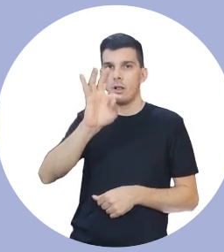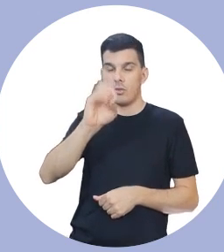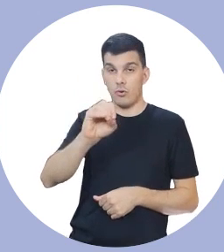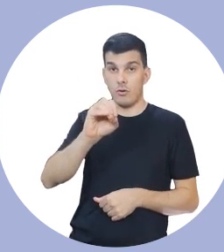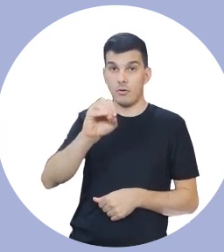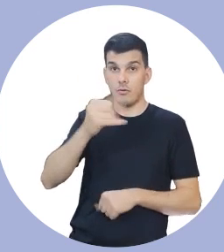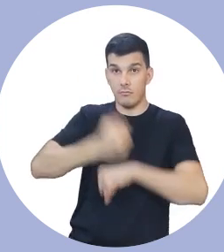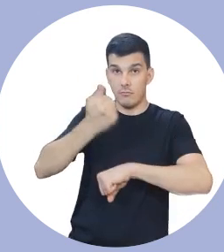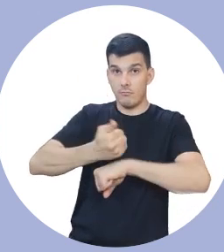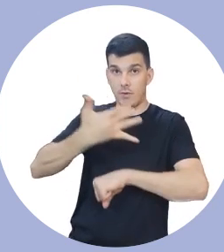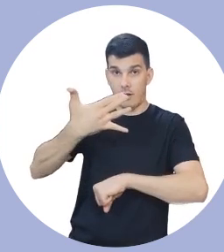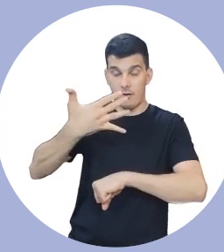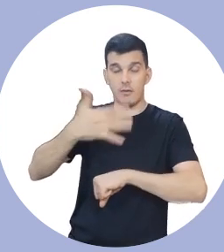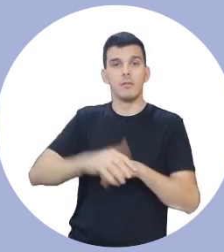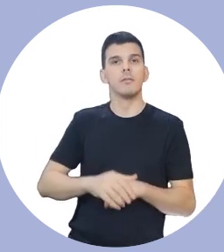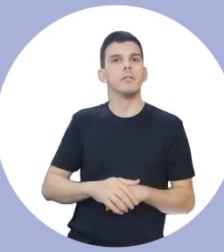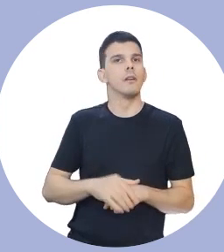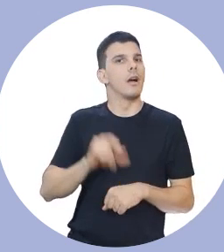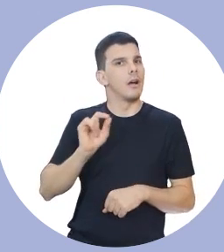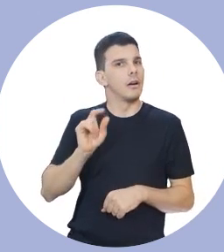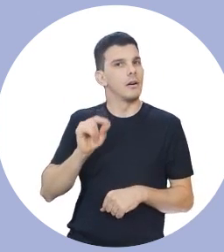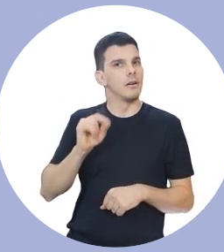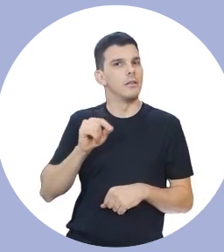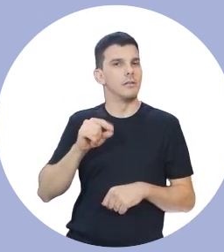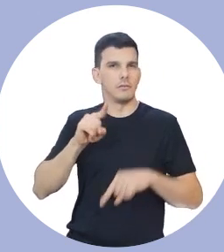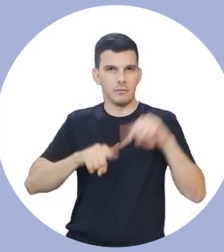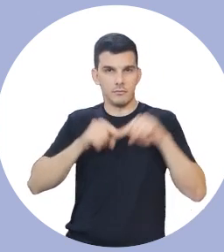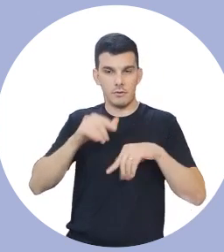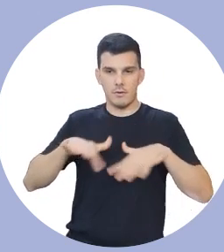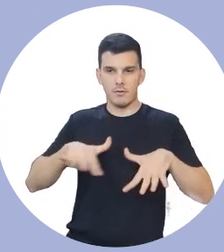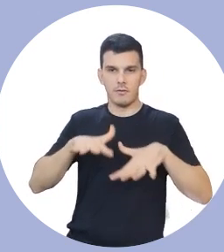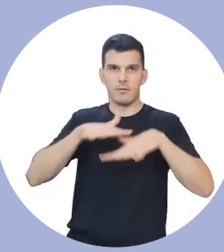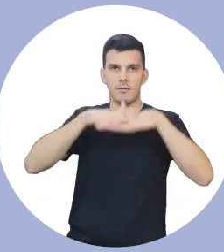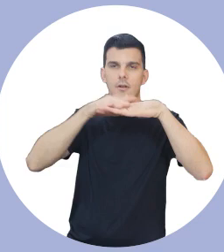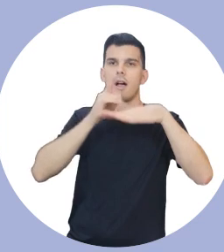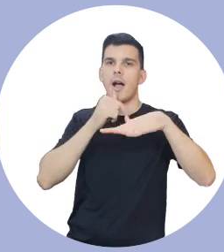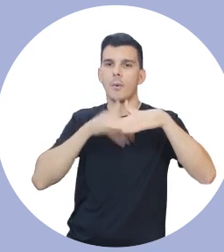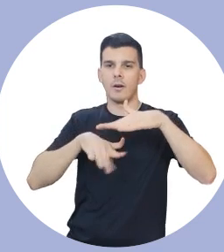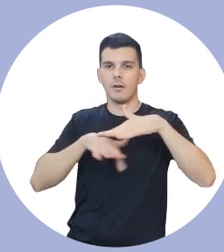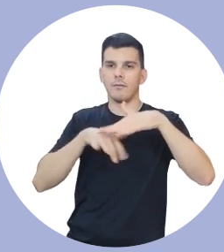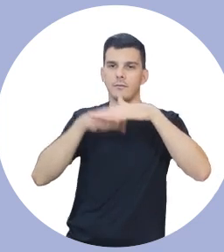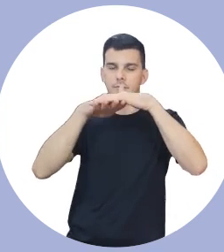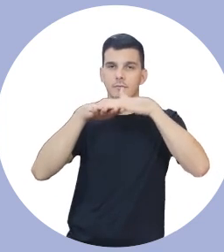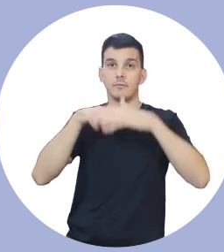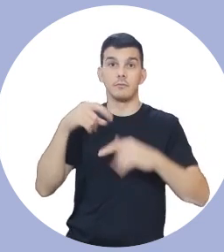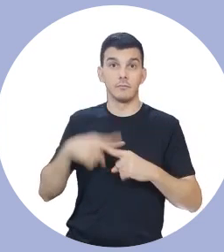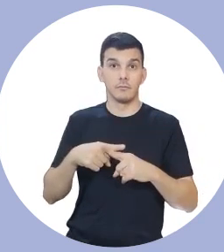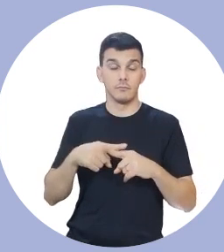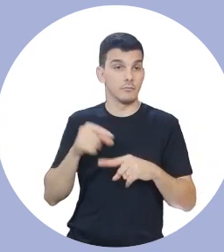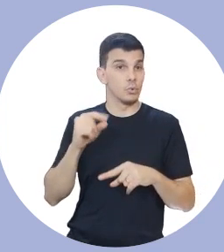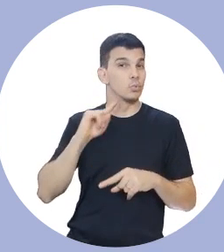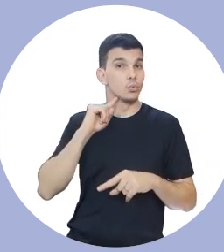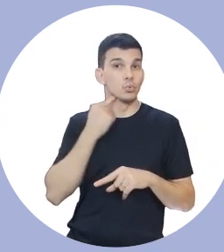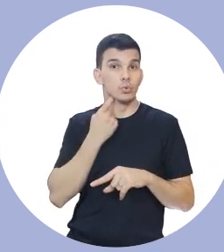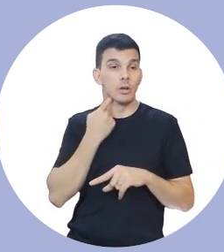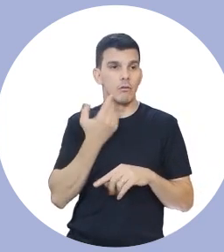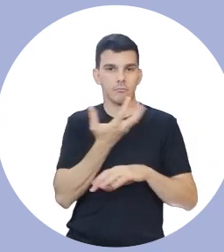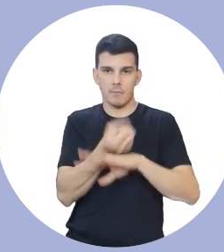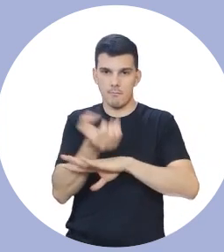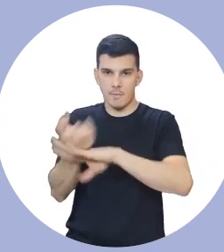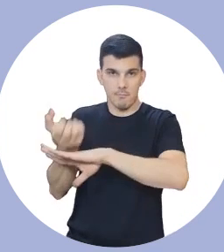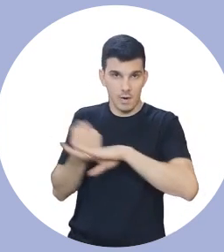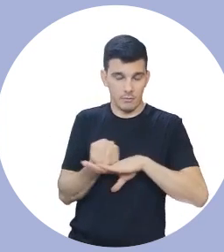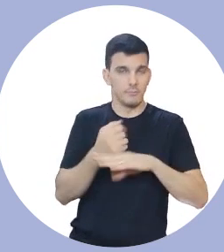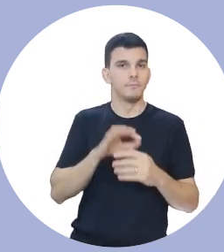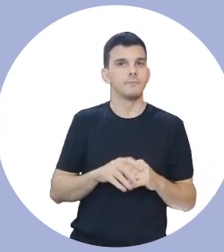sulfato de alumínio, que, em meio alcalino, forma partículas em suspensão na água, as quais as impurezas presentes